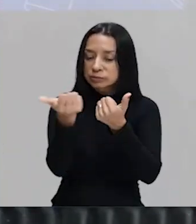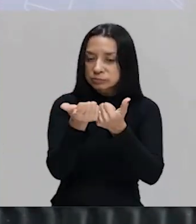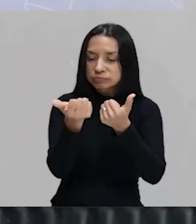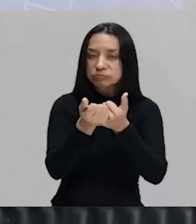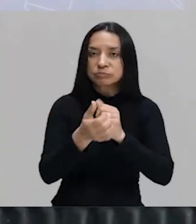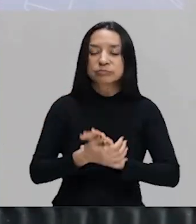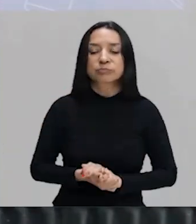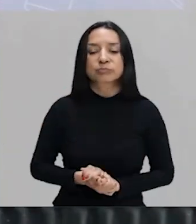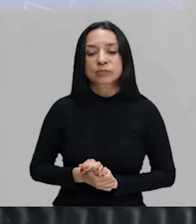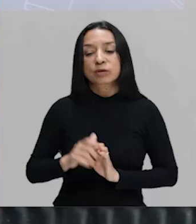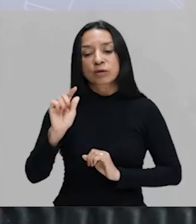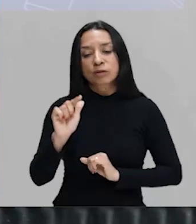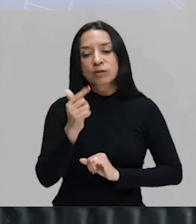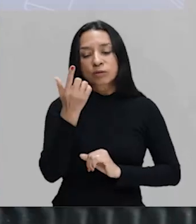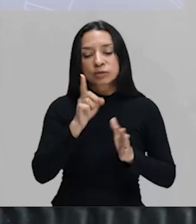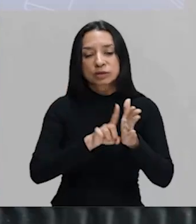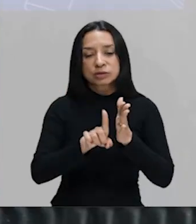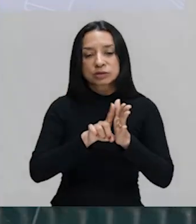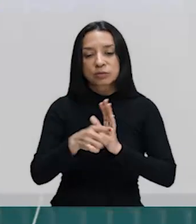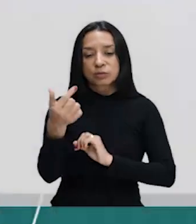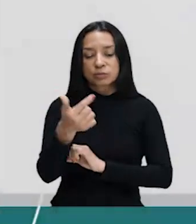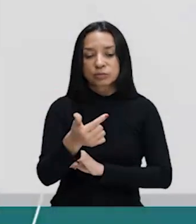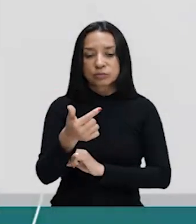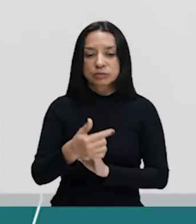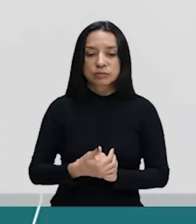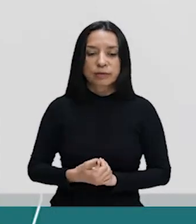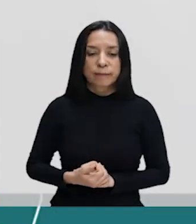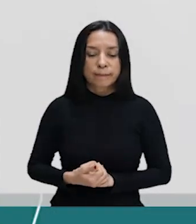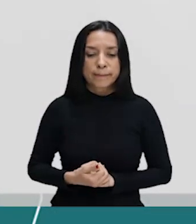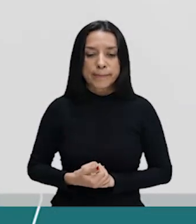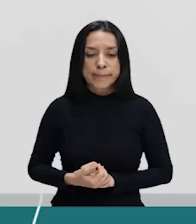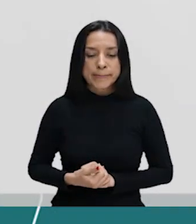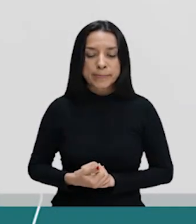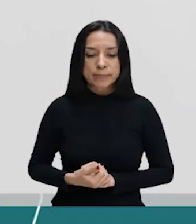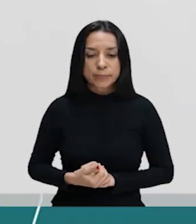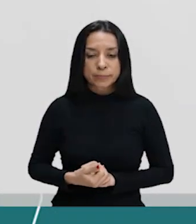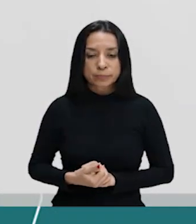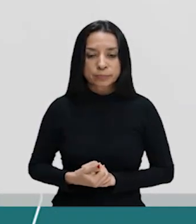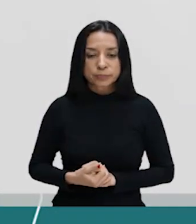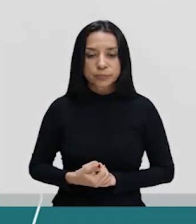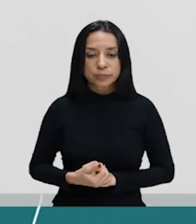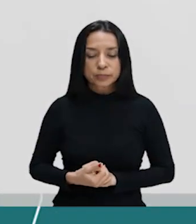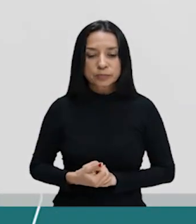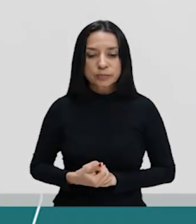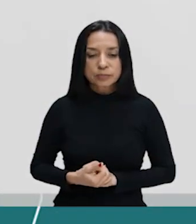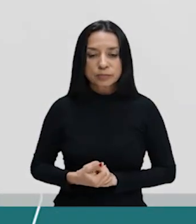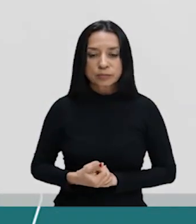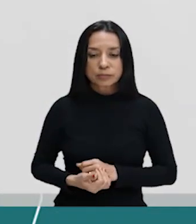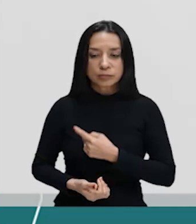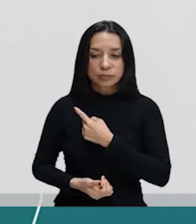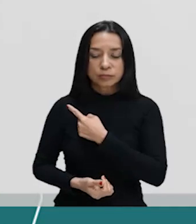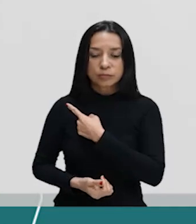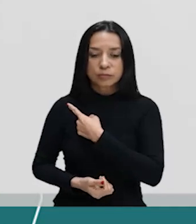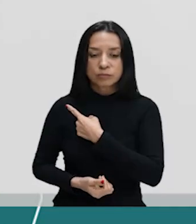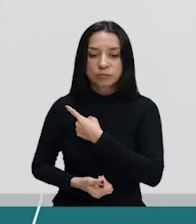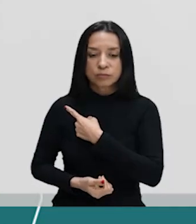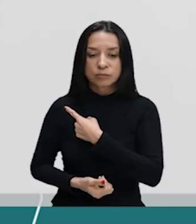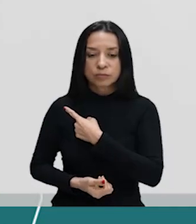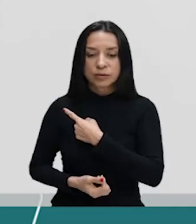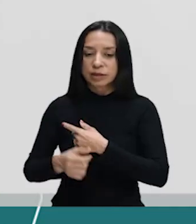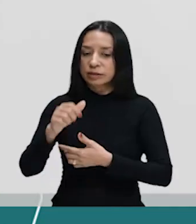Outra questão aqui, questão 2. A colocação do pronome oblíquo está incorreta também. Para